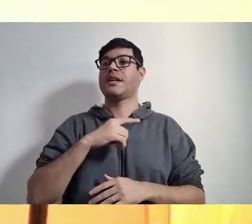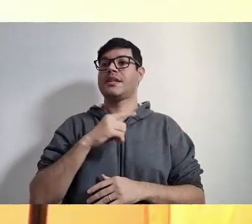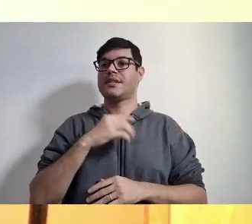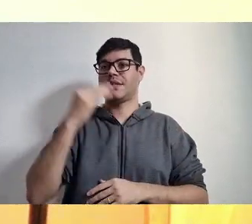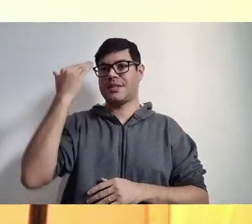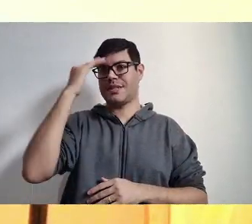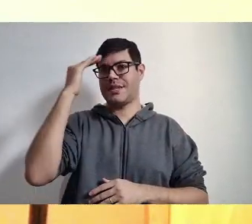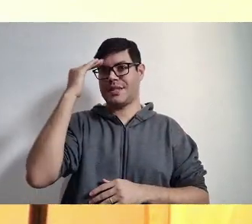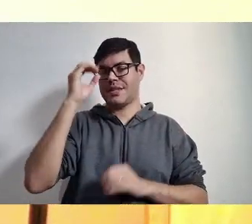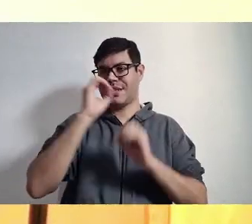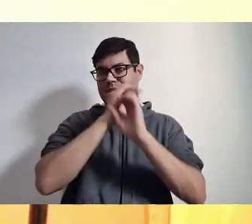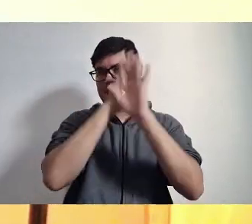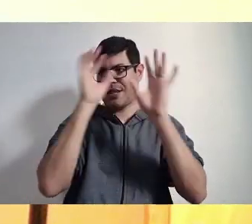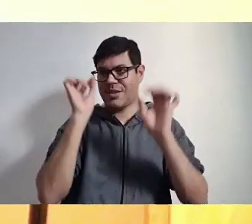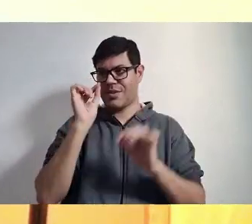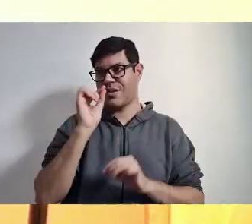entender.